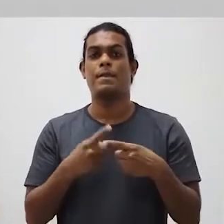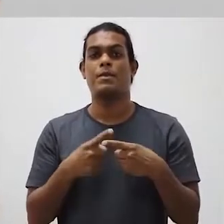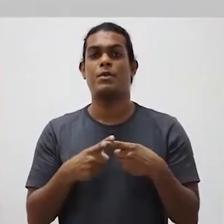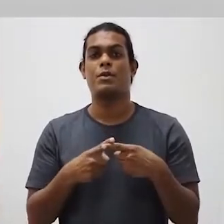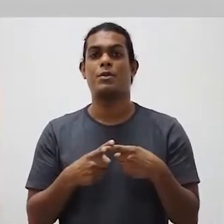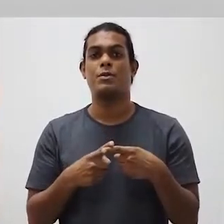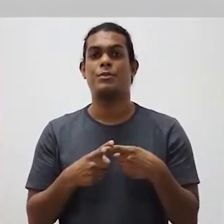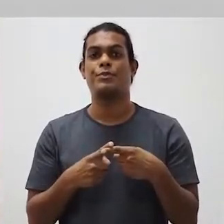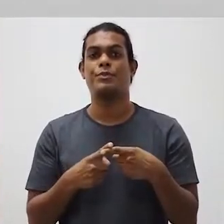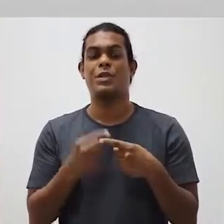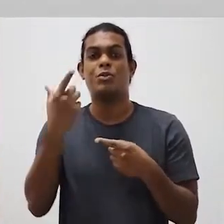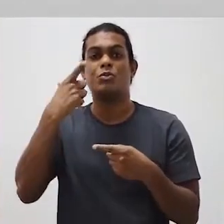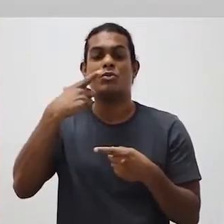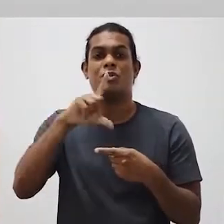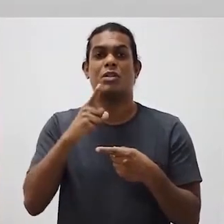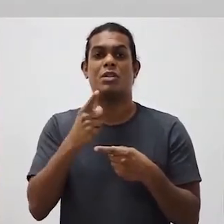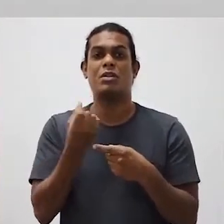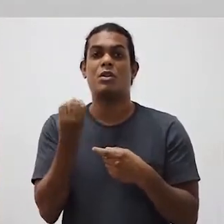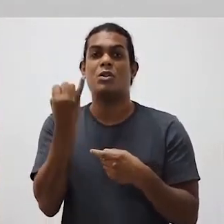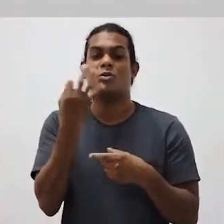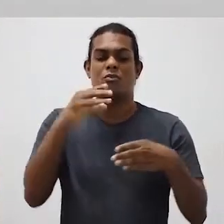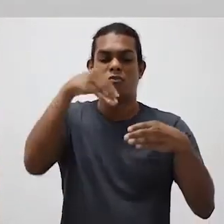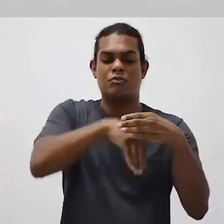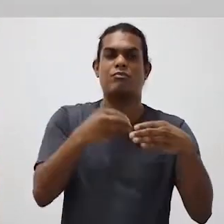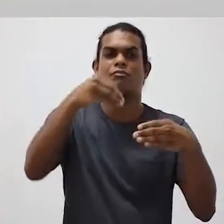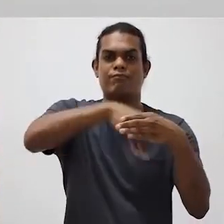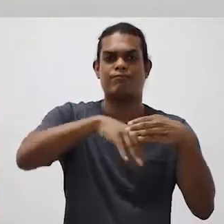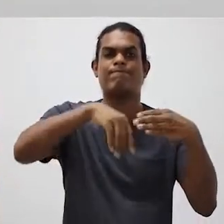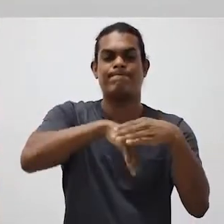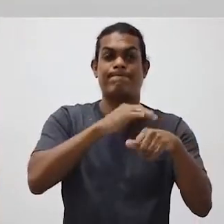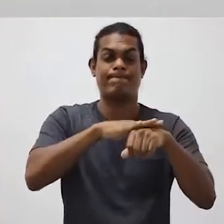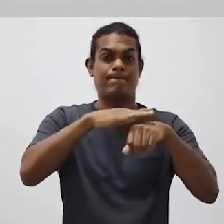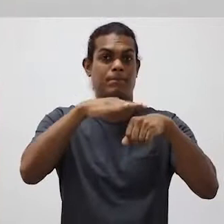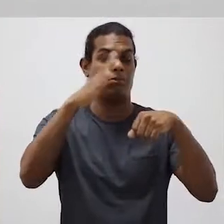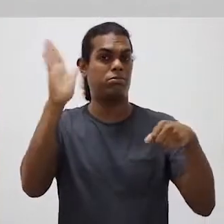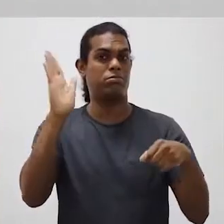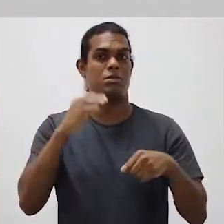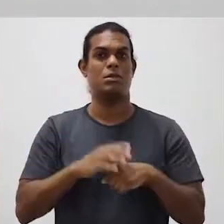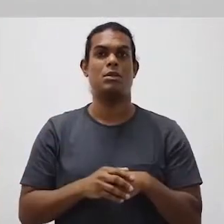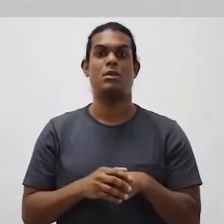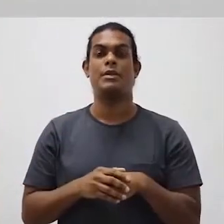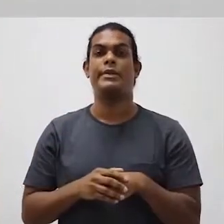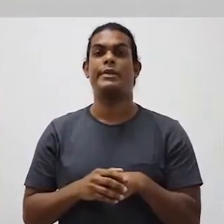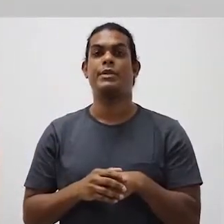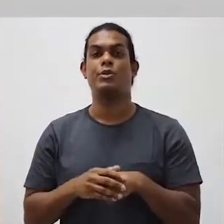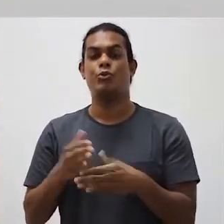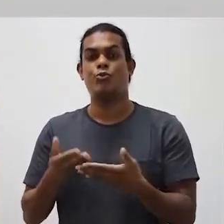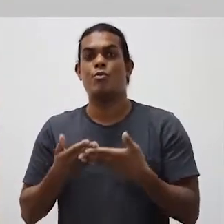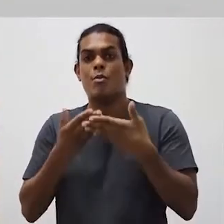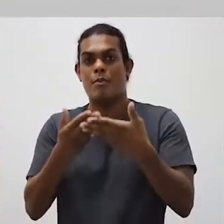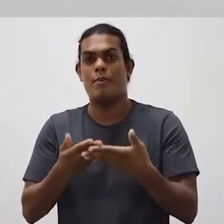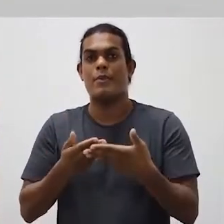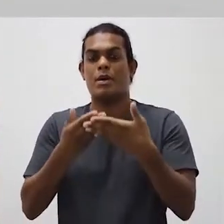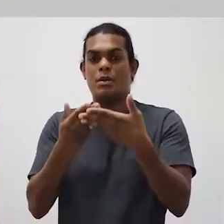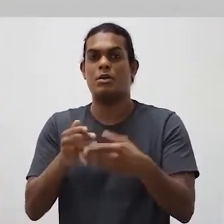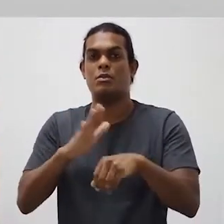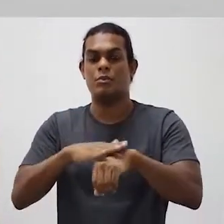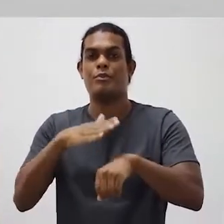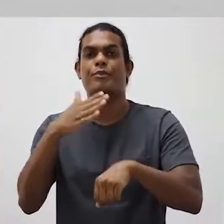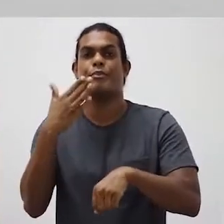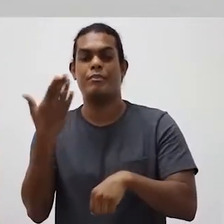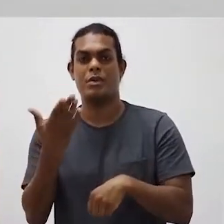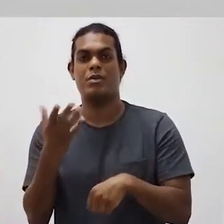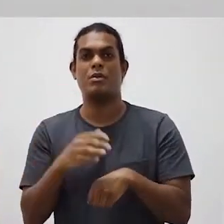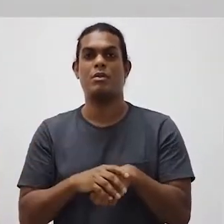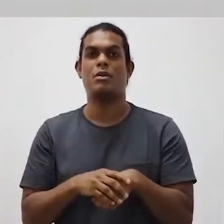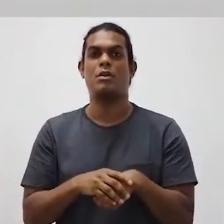o transporte com a maior capacidade de todos os modais que temos estudado, tanto aéreo quanto rodoviário, ferroviário e agora o marítimo.